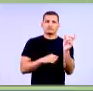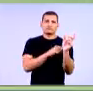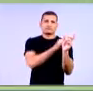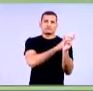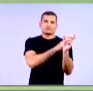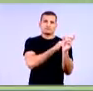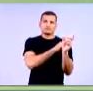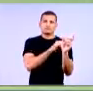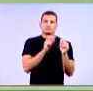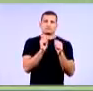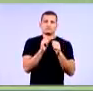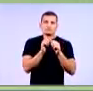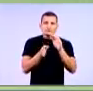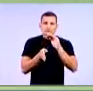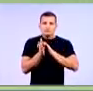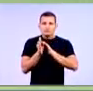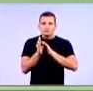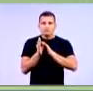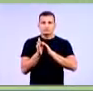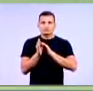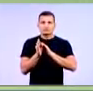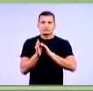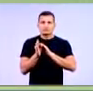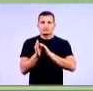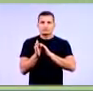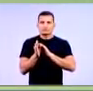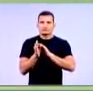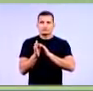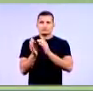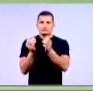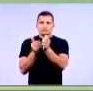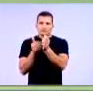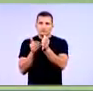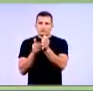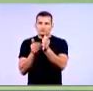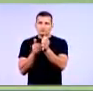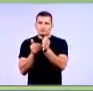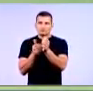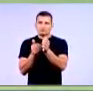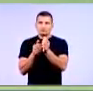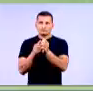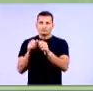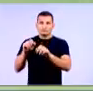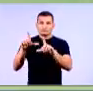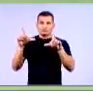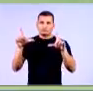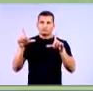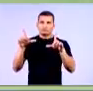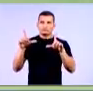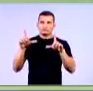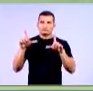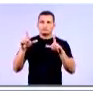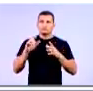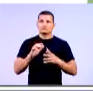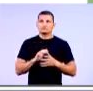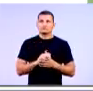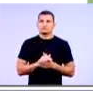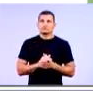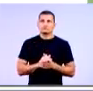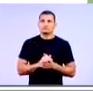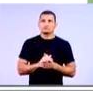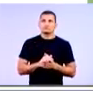ambiente virtual, o aluno vai realizar um login. Depois que ele realizou o login, como é que a gente pode entender isso através do diagrama de